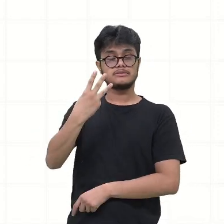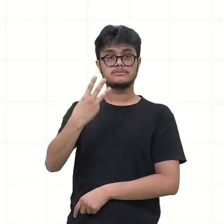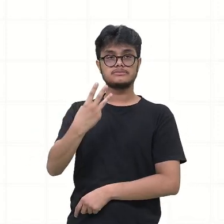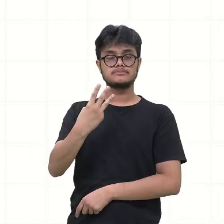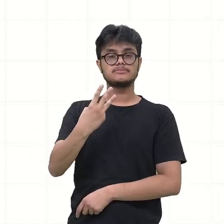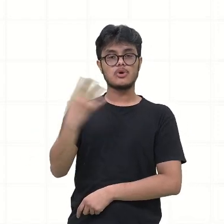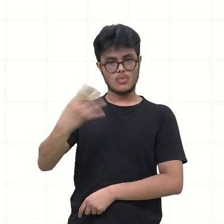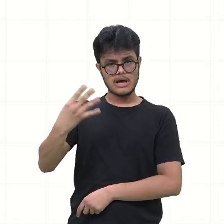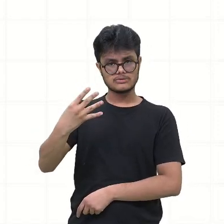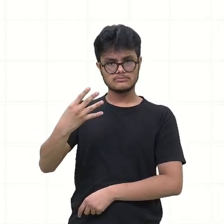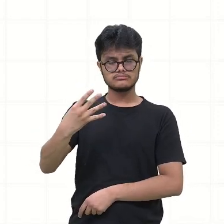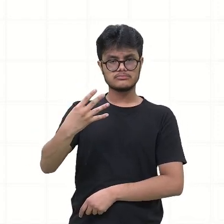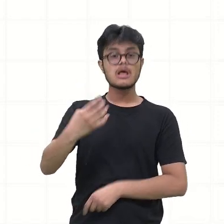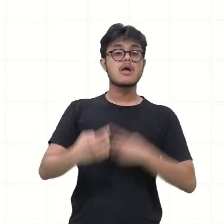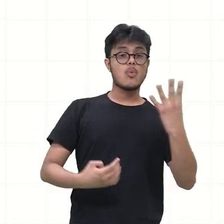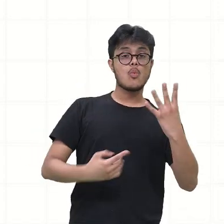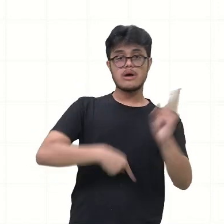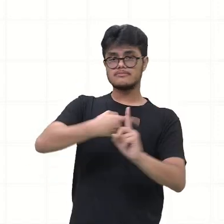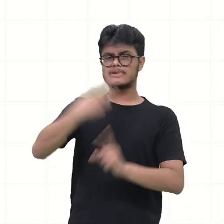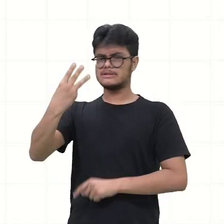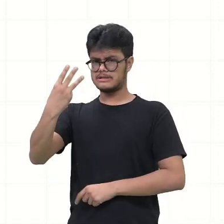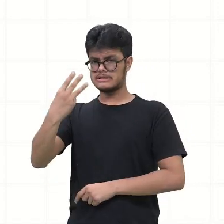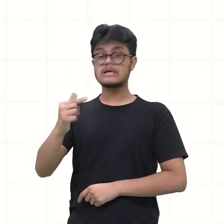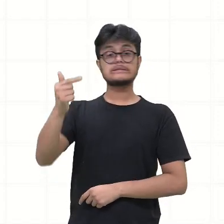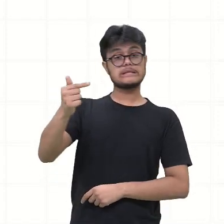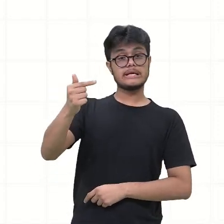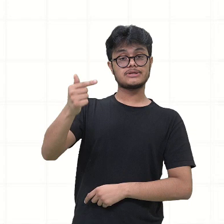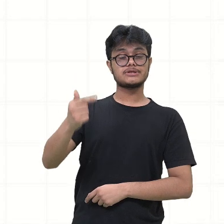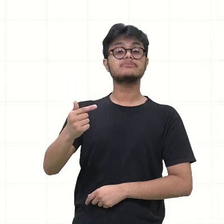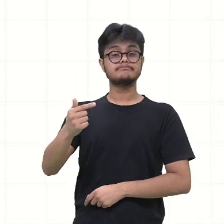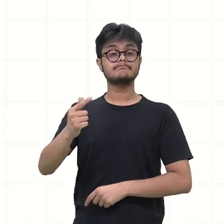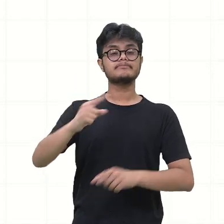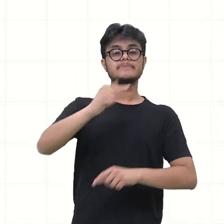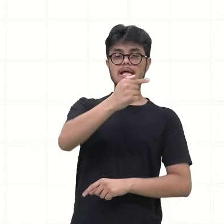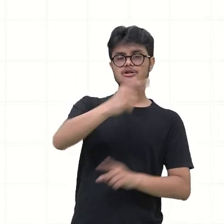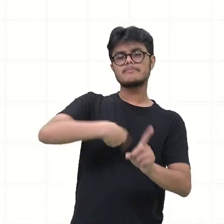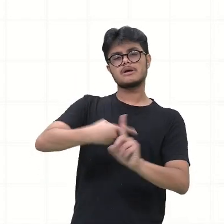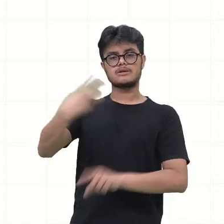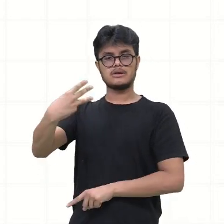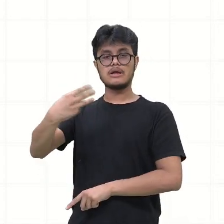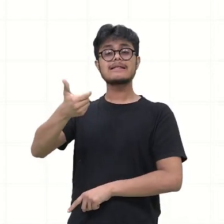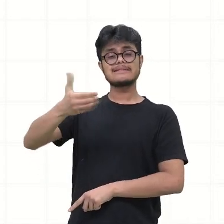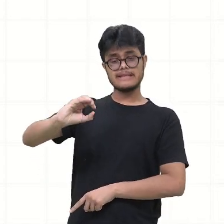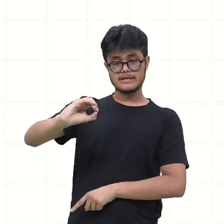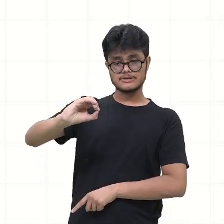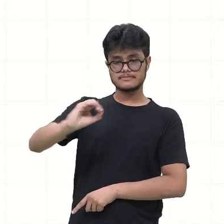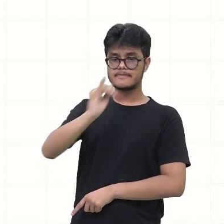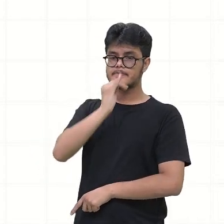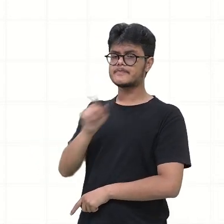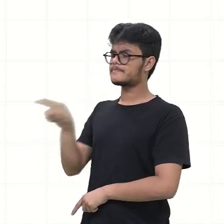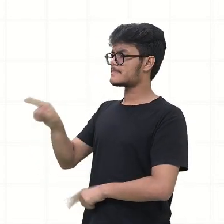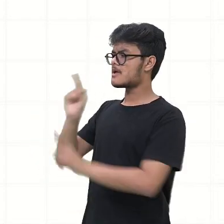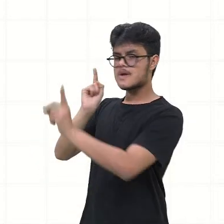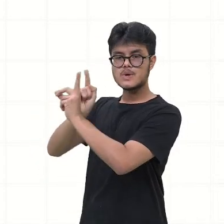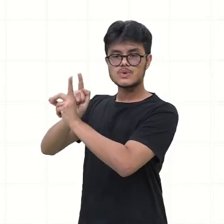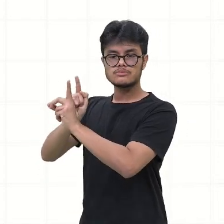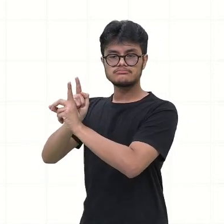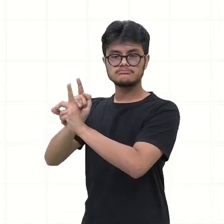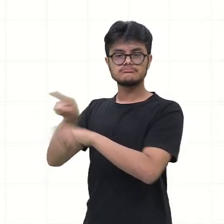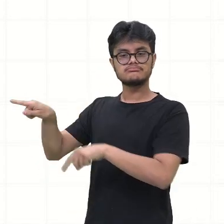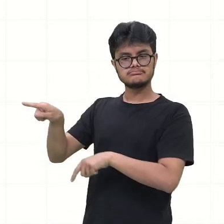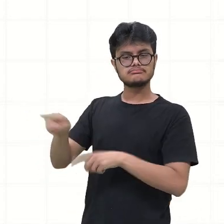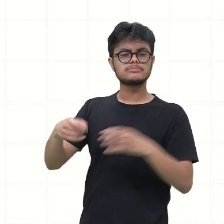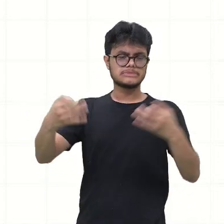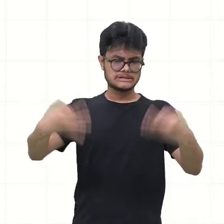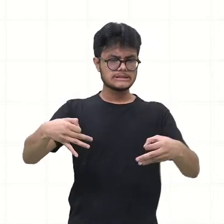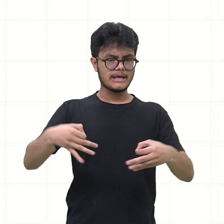mais 3, 4, mais 3, 7, mais 3, 10. Beleza? Então, a distância em